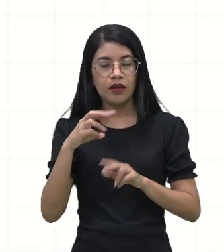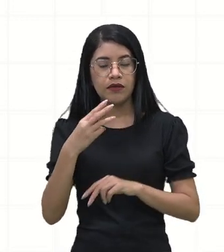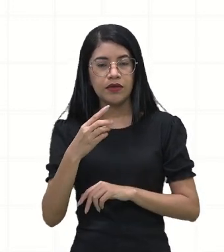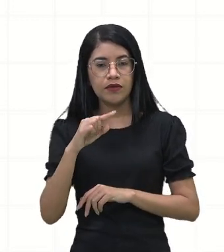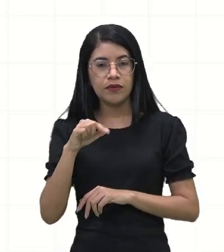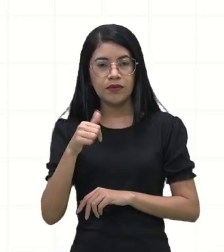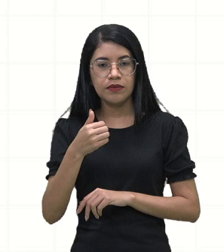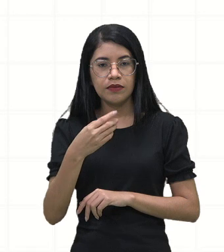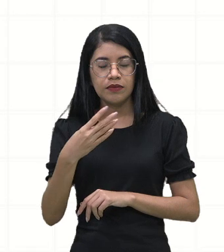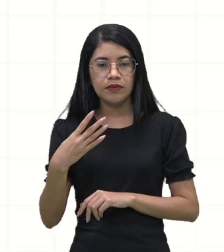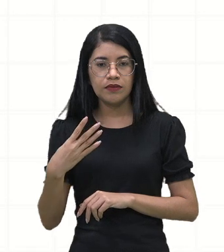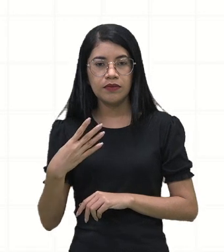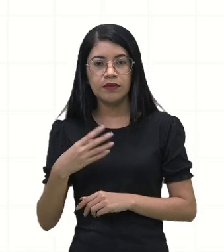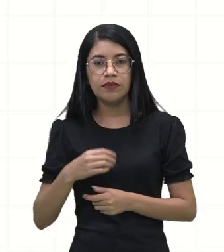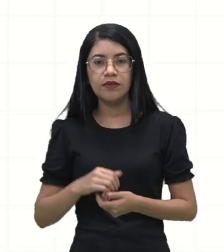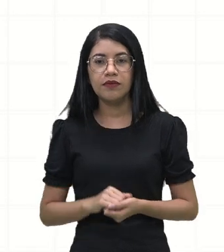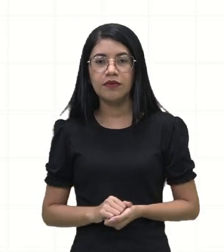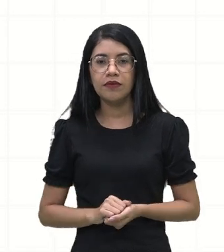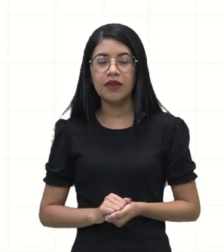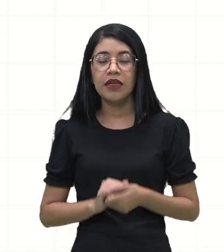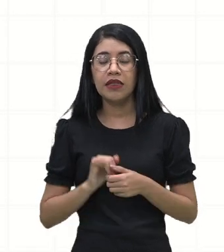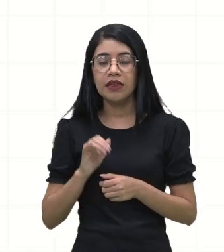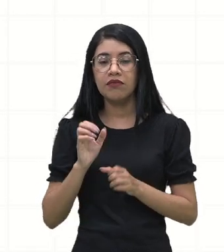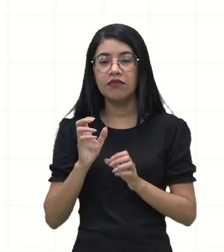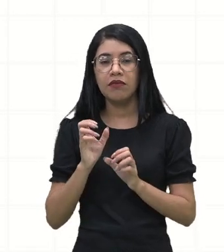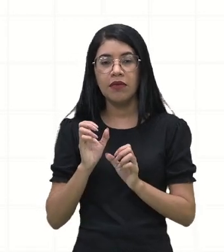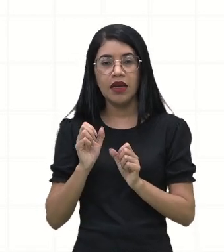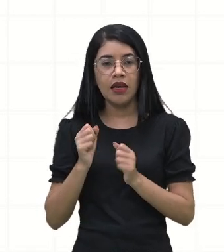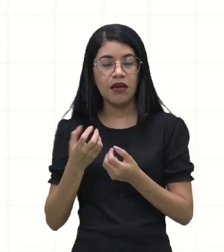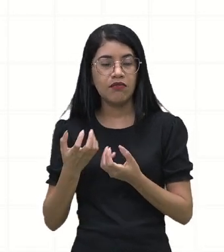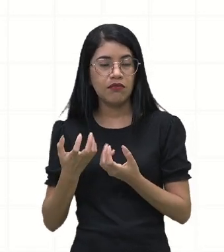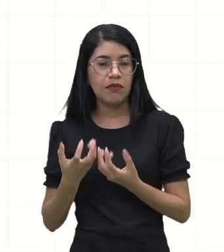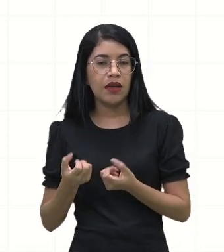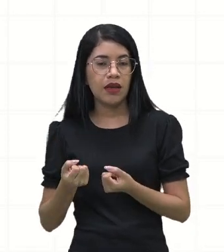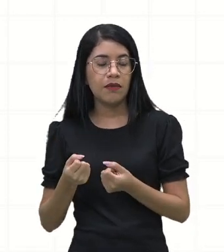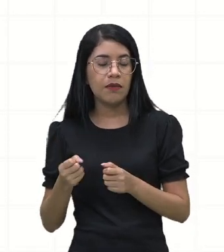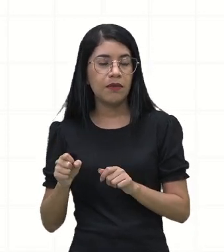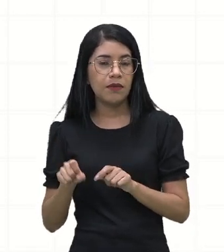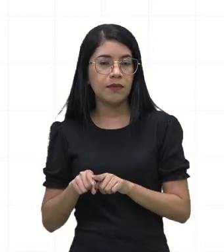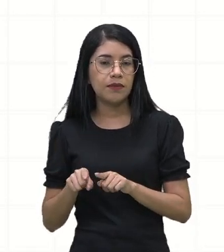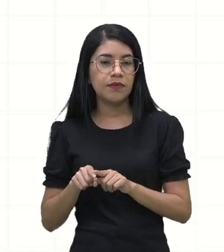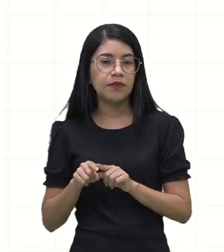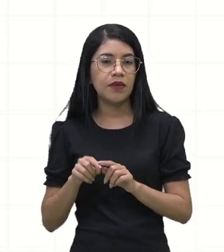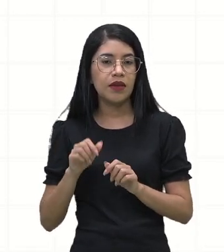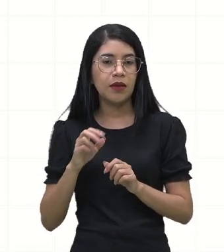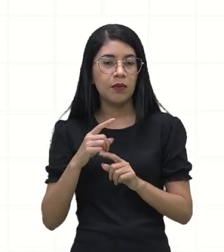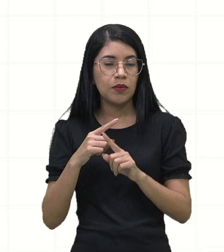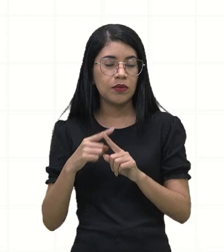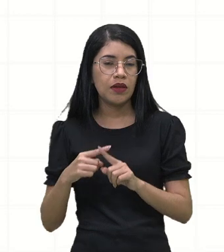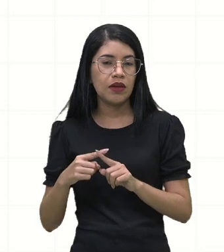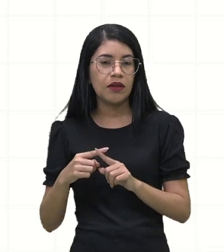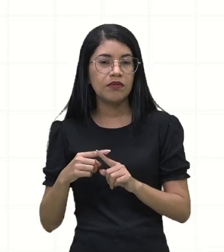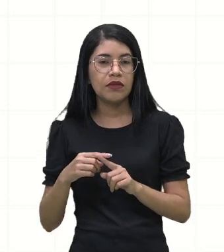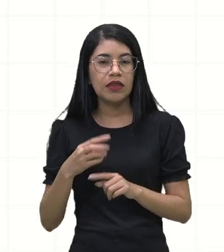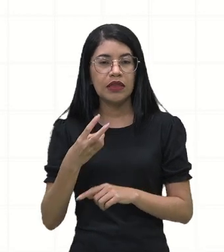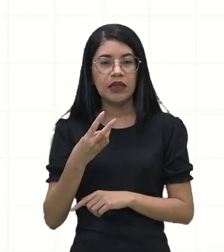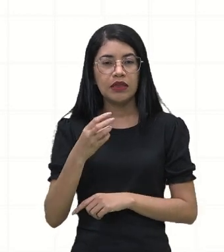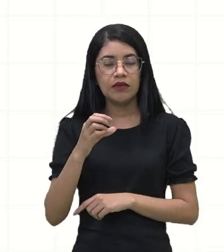3,14, né? Se nós multiplicarmos aqui, arredondando para 3, né? 3 vezes